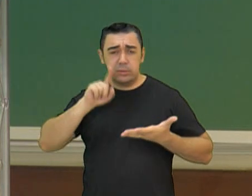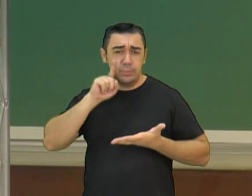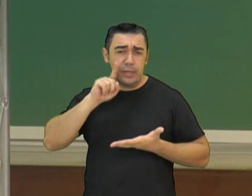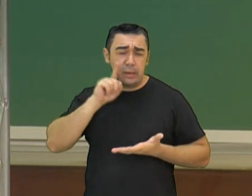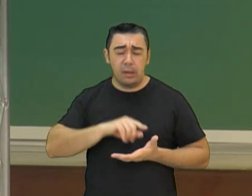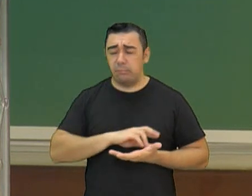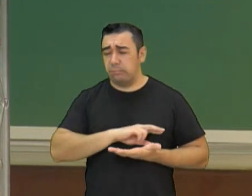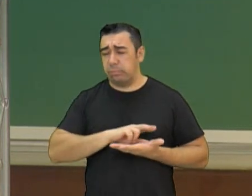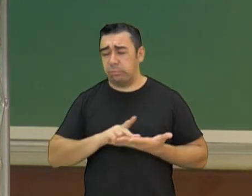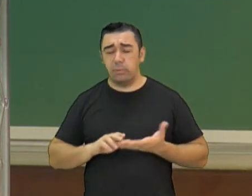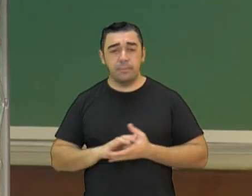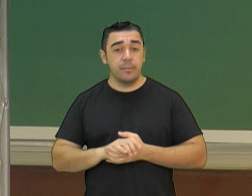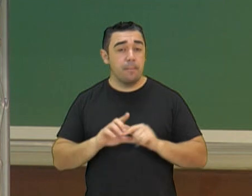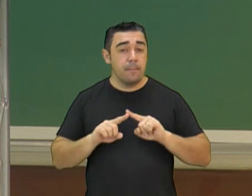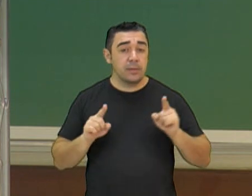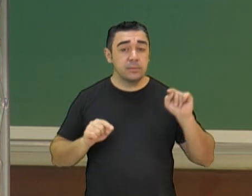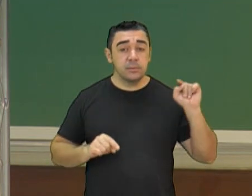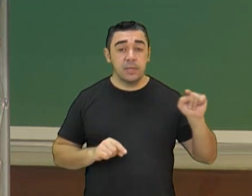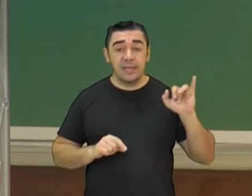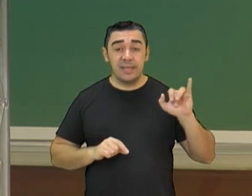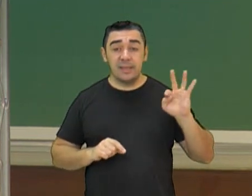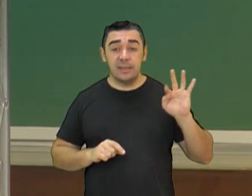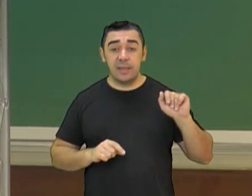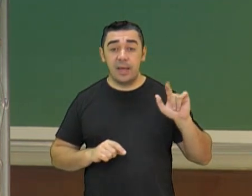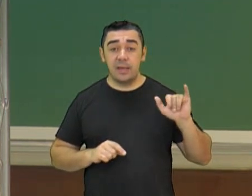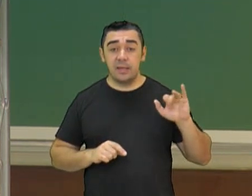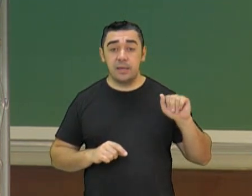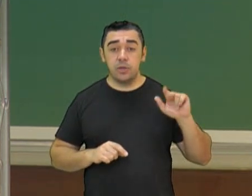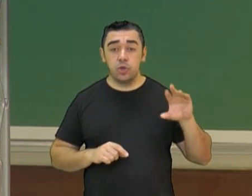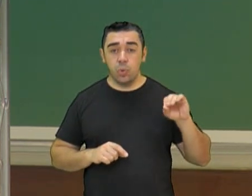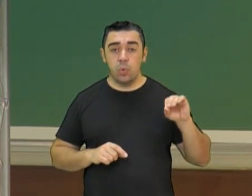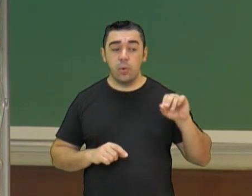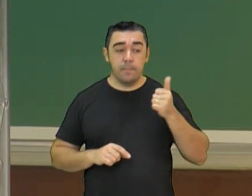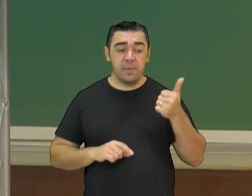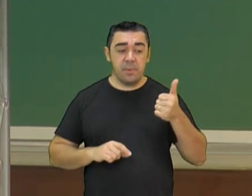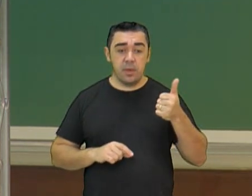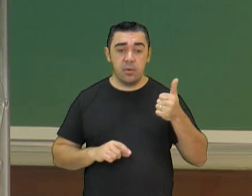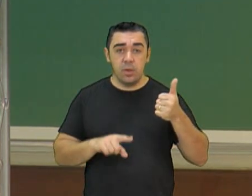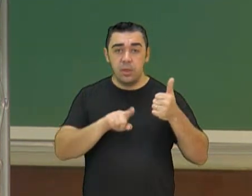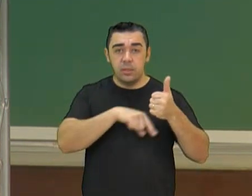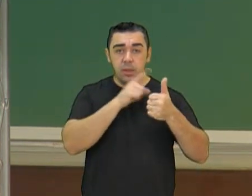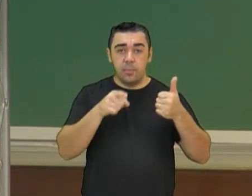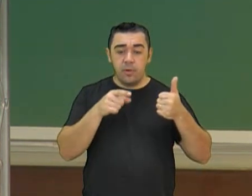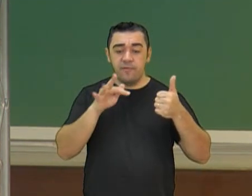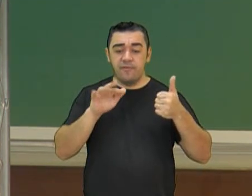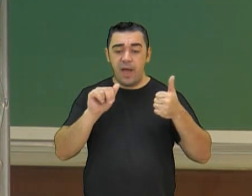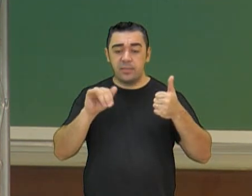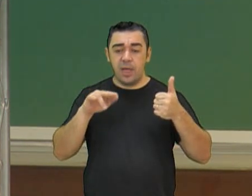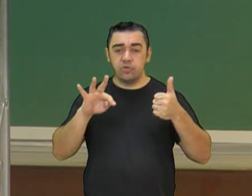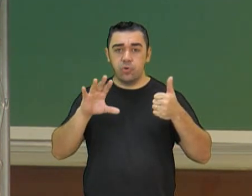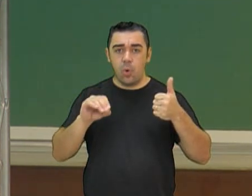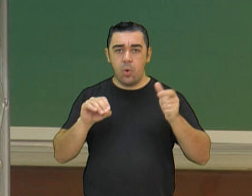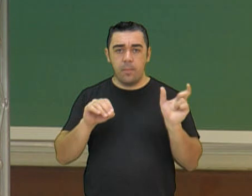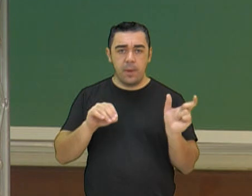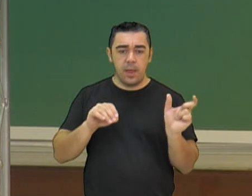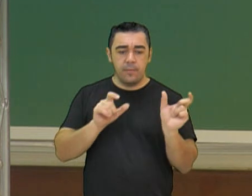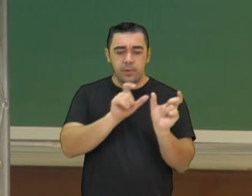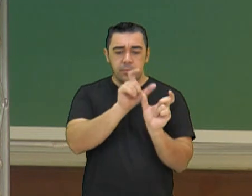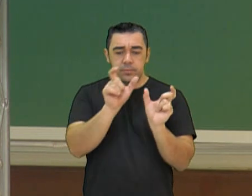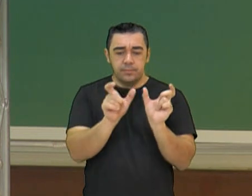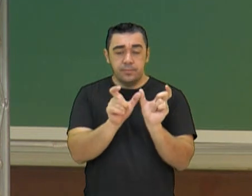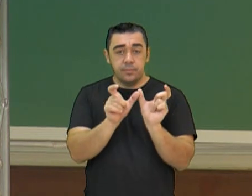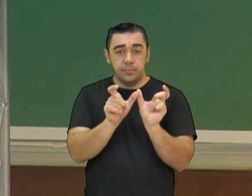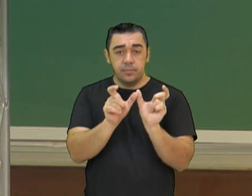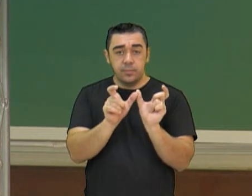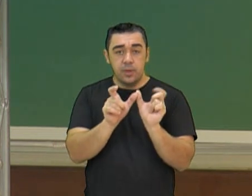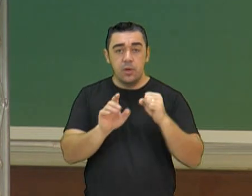caso aqui, italiano veio primeiro que fanático. E na língua portuguesa, a gente tem que o substantivo vem